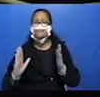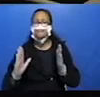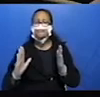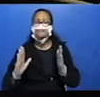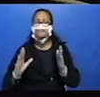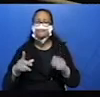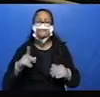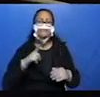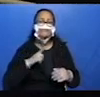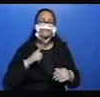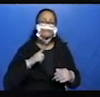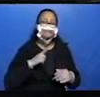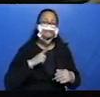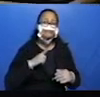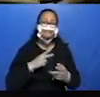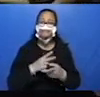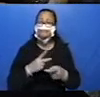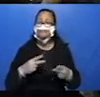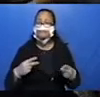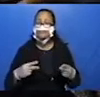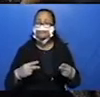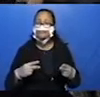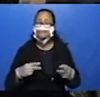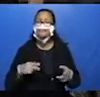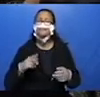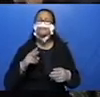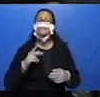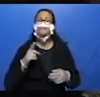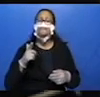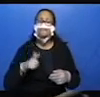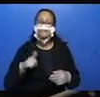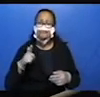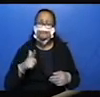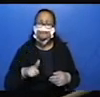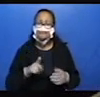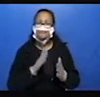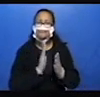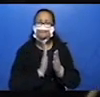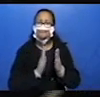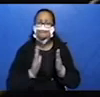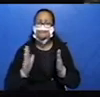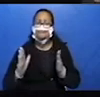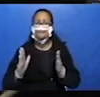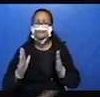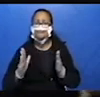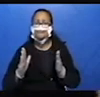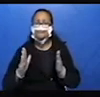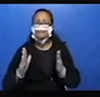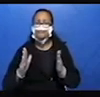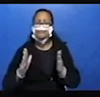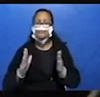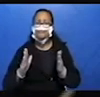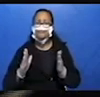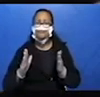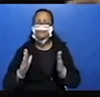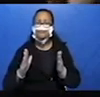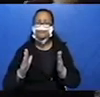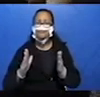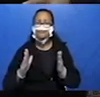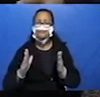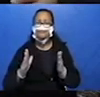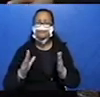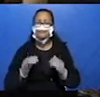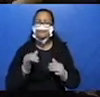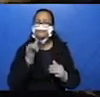quando existe algo que se repete numa ordem ou numa sequência. Eu ia